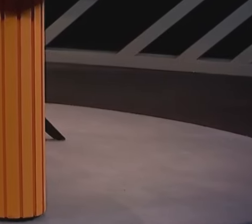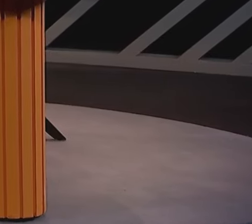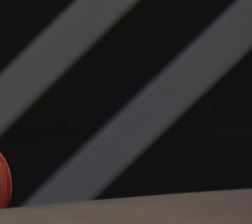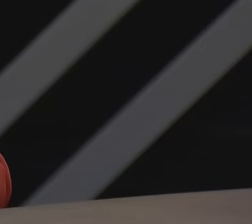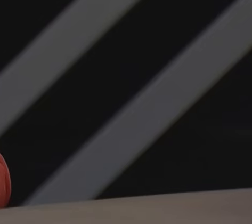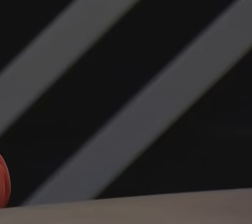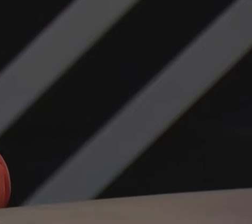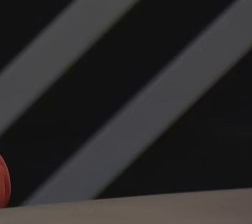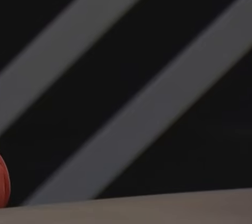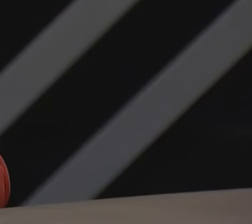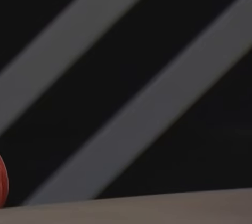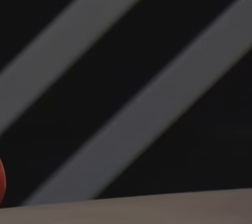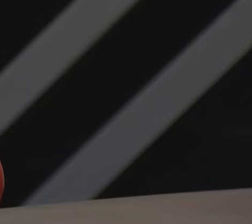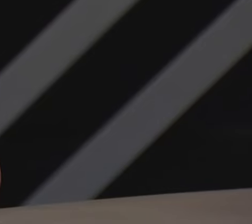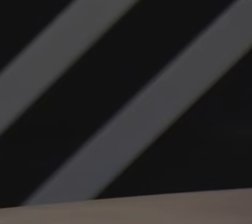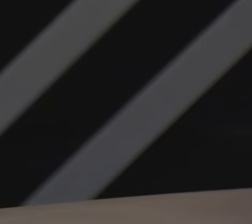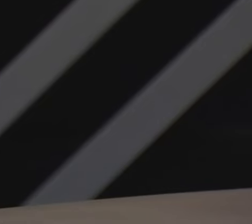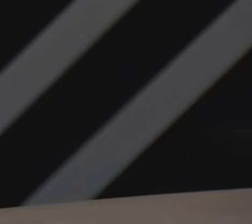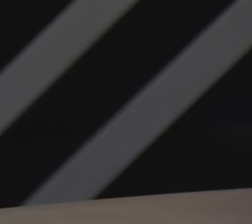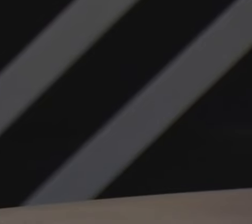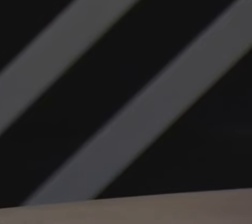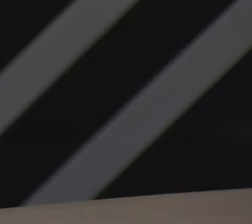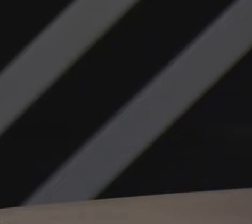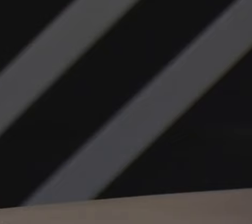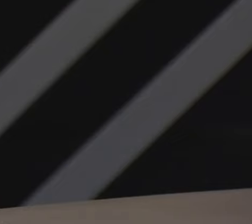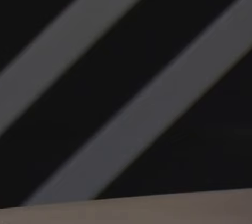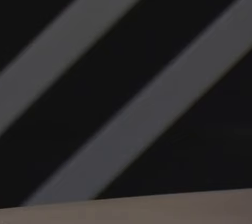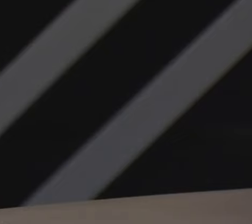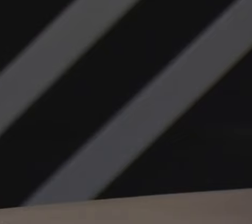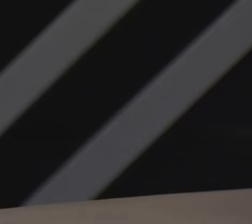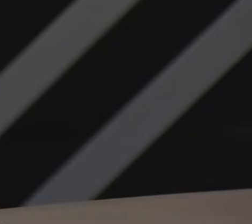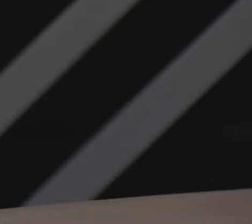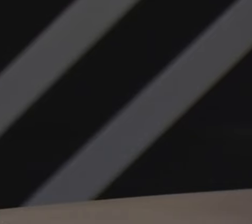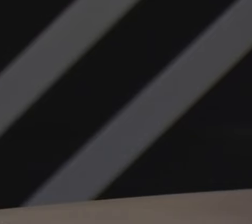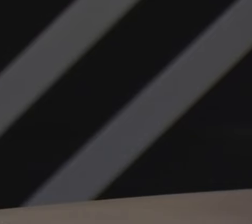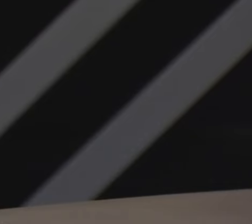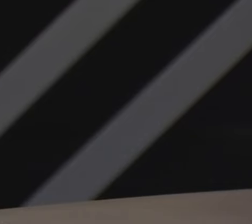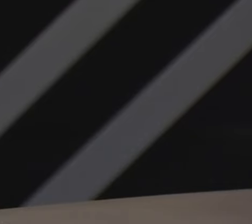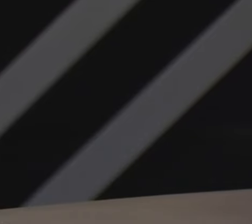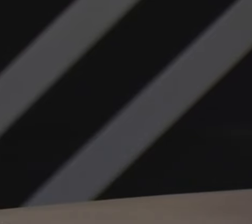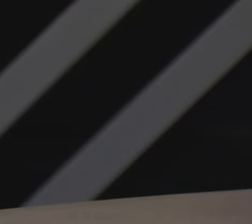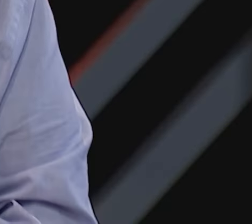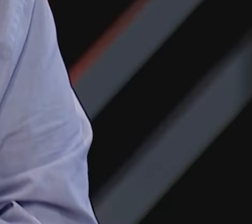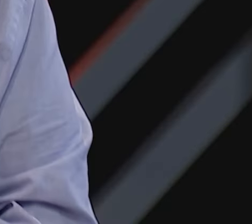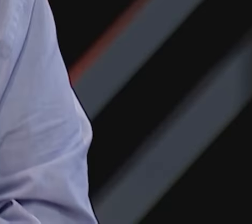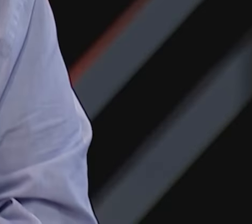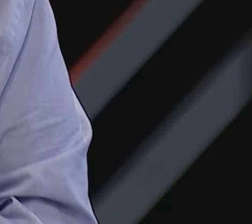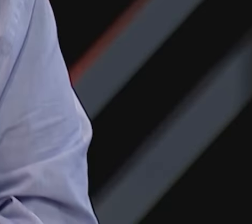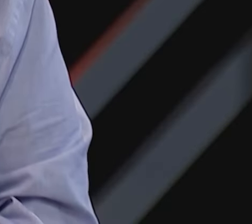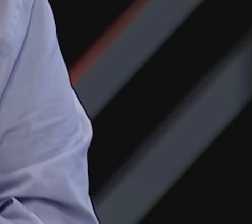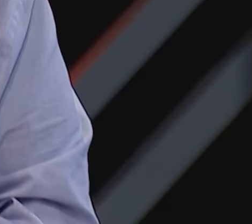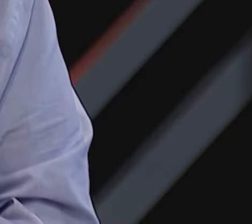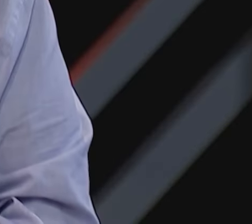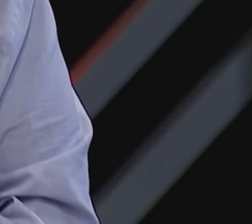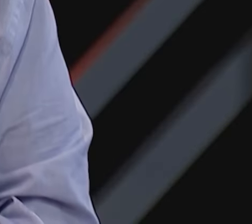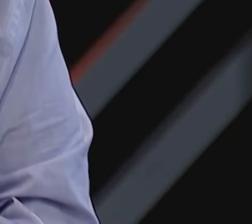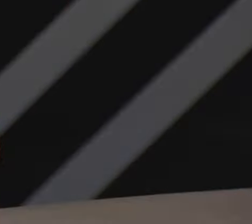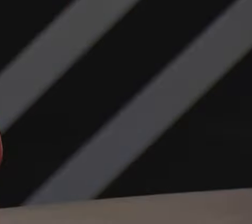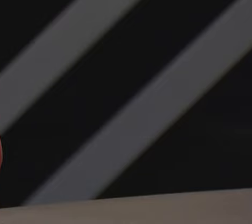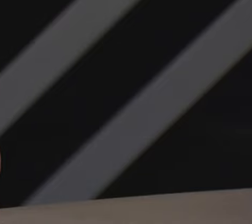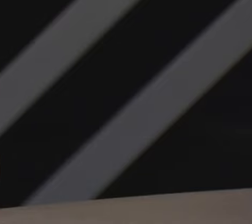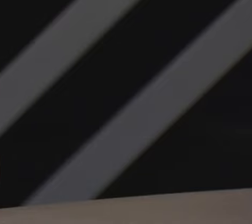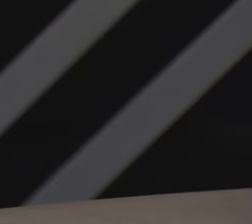anos, ele começou a usar substâncias químicas e começou a fazer uso abusivo dessas substâncias. Até que